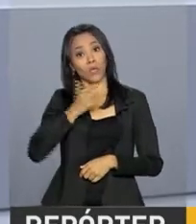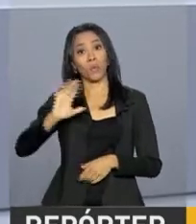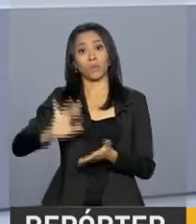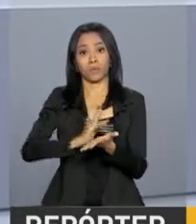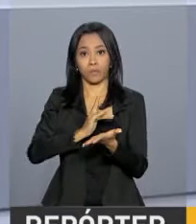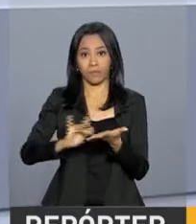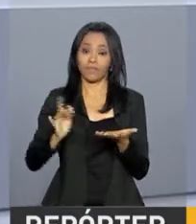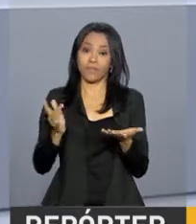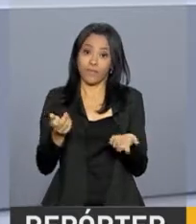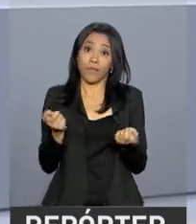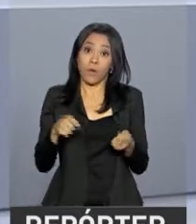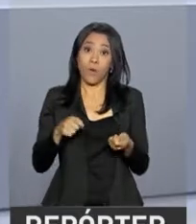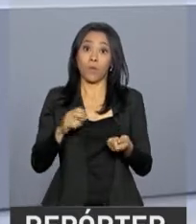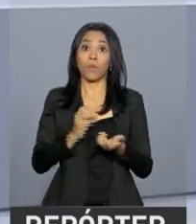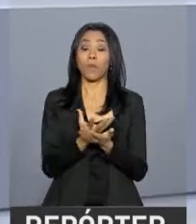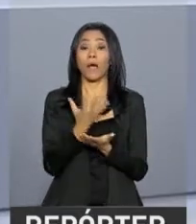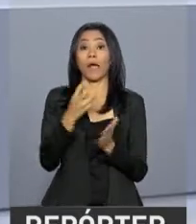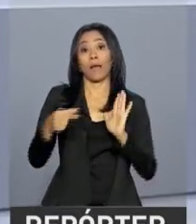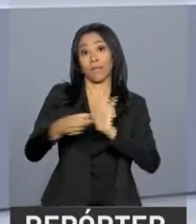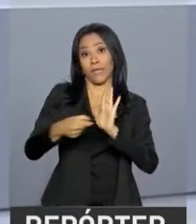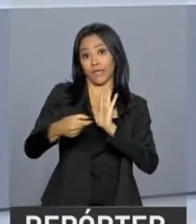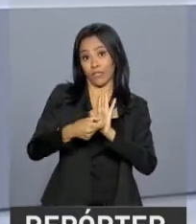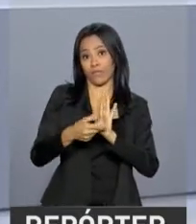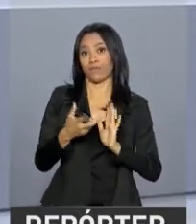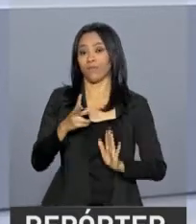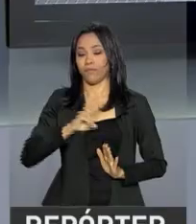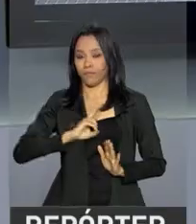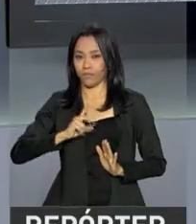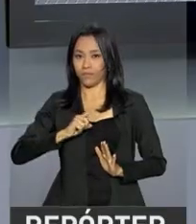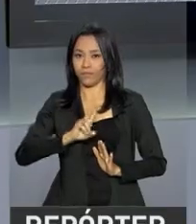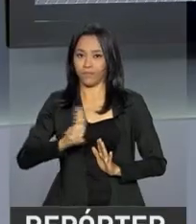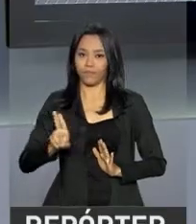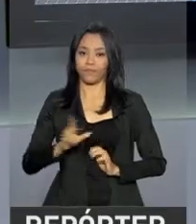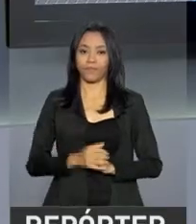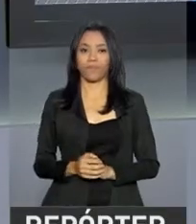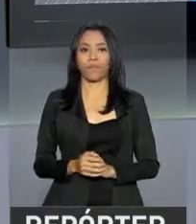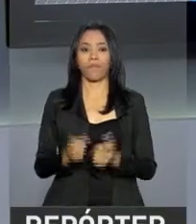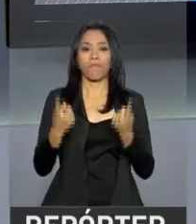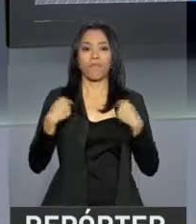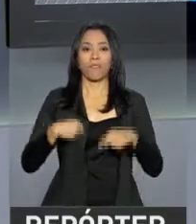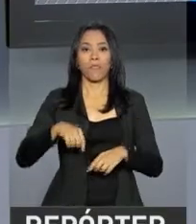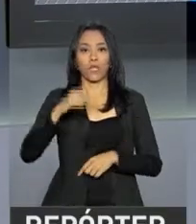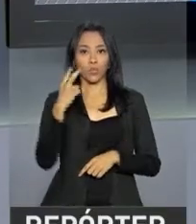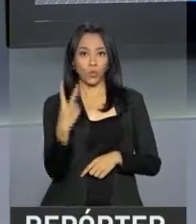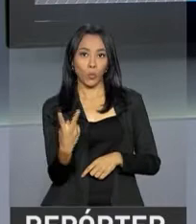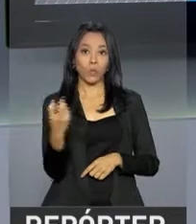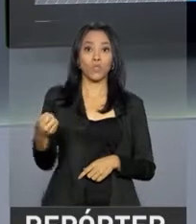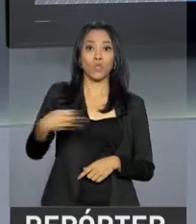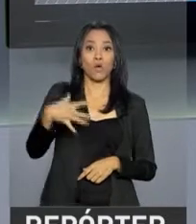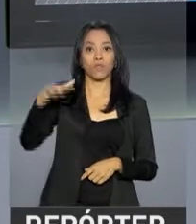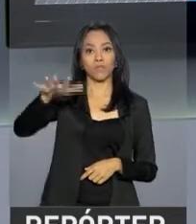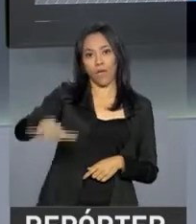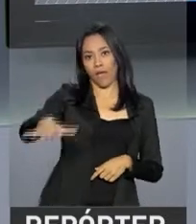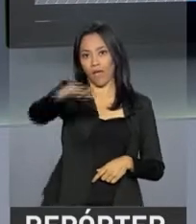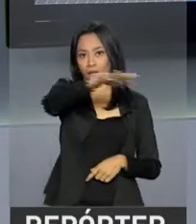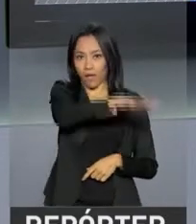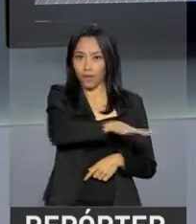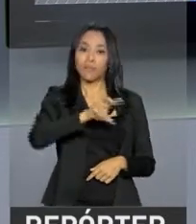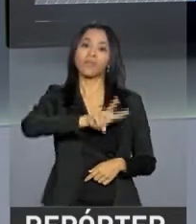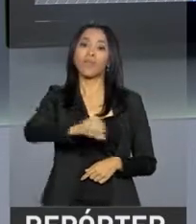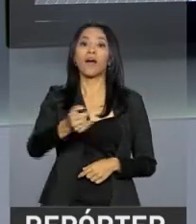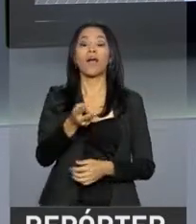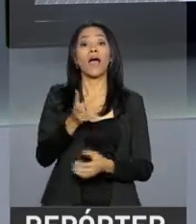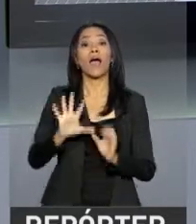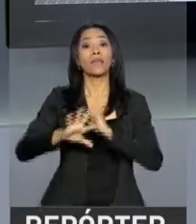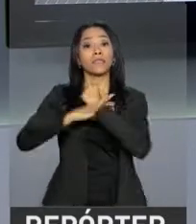móveis com o aplicativo meu imposto de renda duas novas áreas de preservação vão garantir a sobrevivência